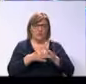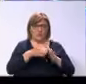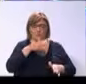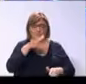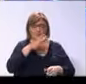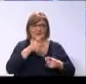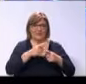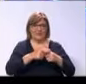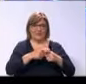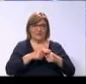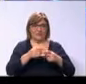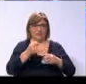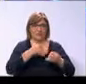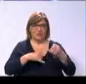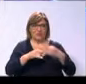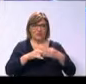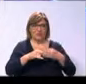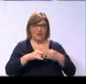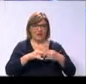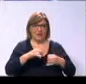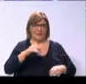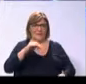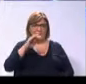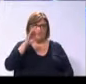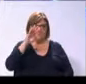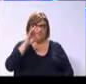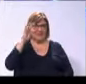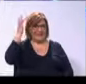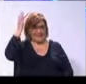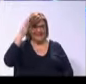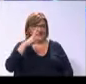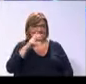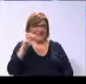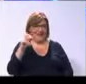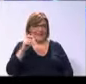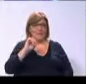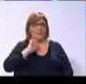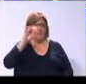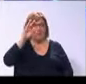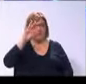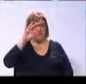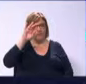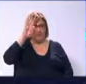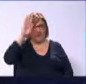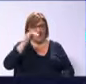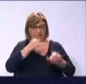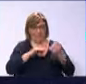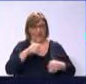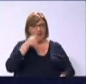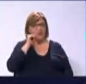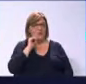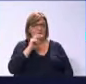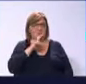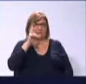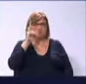interessava trocar o sporting de braga os primeiros não santa clara pelo sporting de braga entretanto os açorianos também reagiram